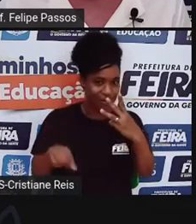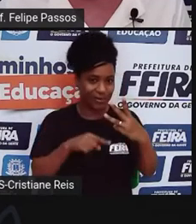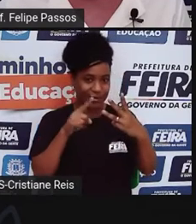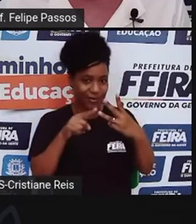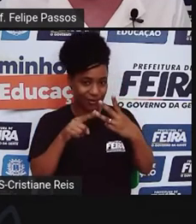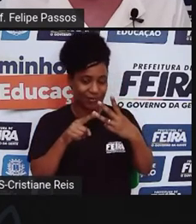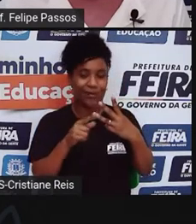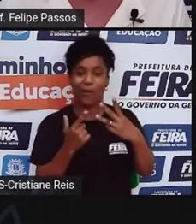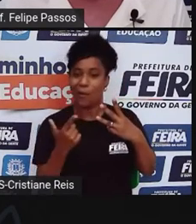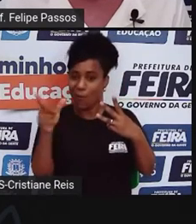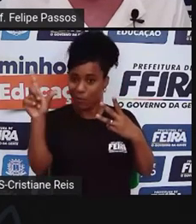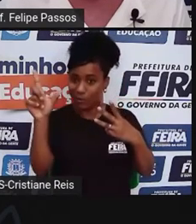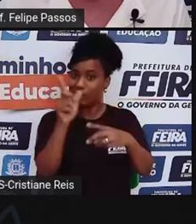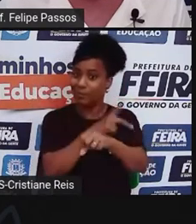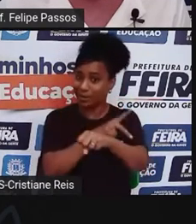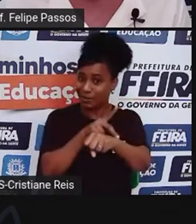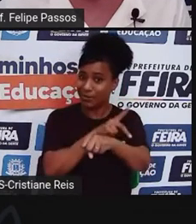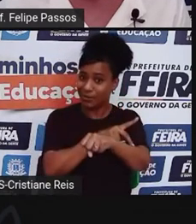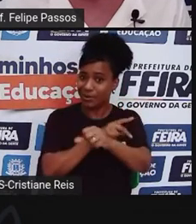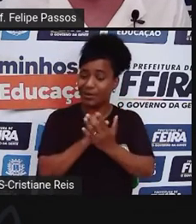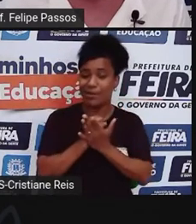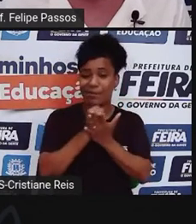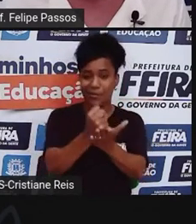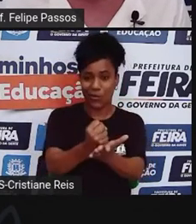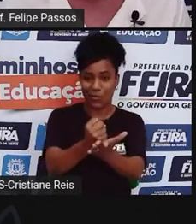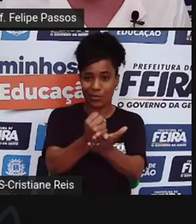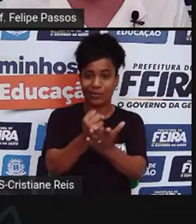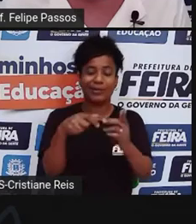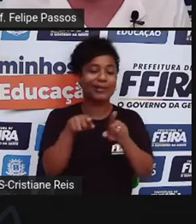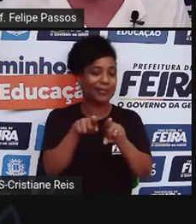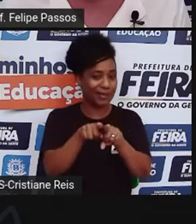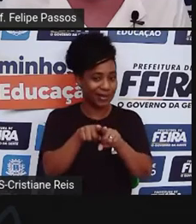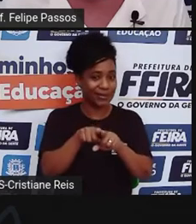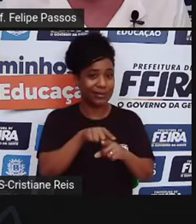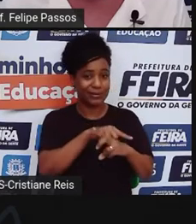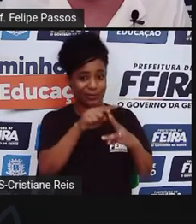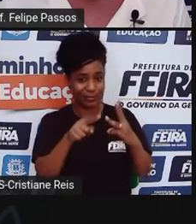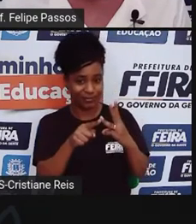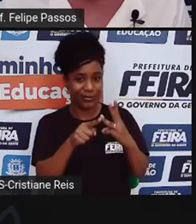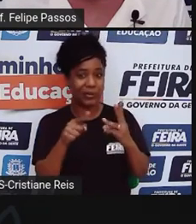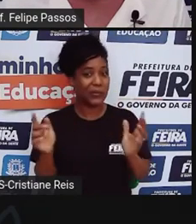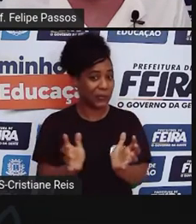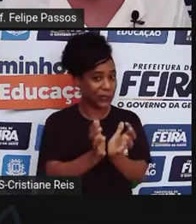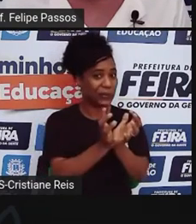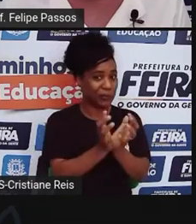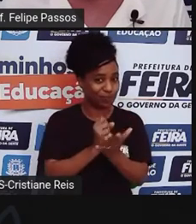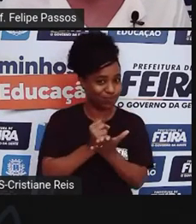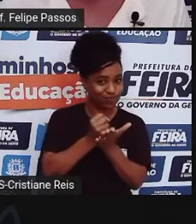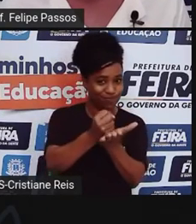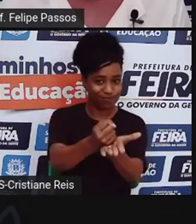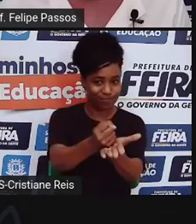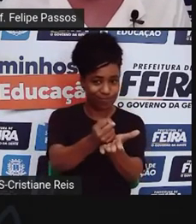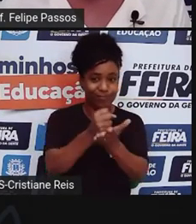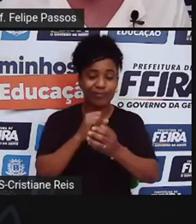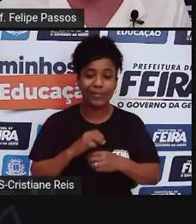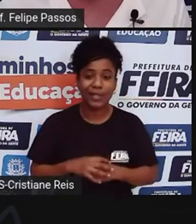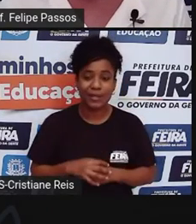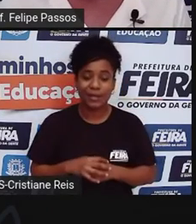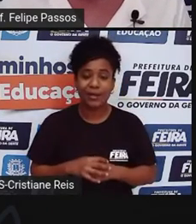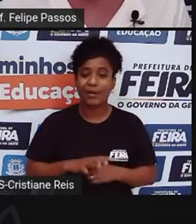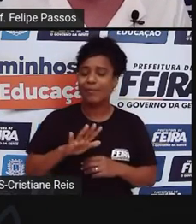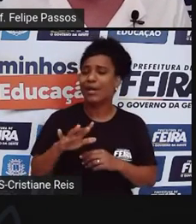uma outra pedagoga, que está junto com a gente. Então, o trabalho é feito com a equipe de 3 pessoas. Então, como a gente